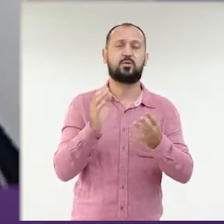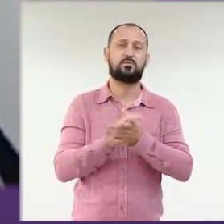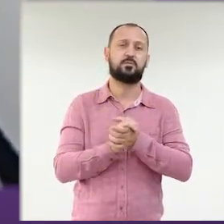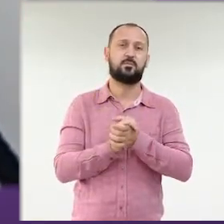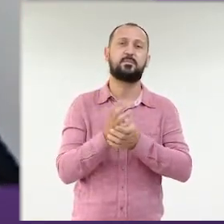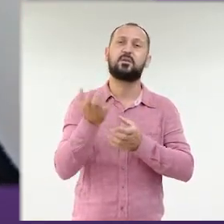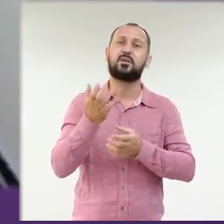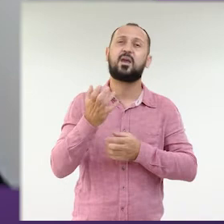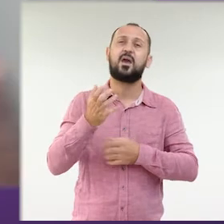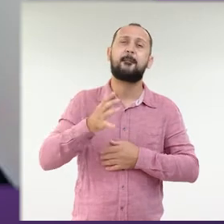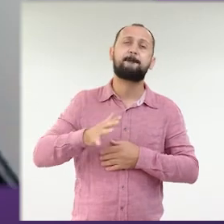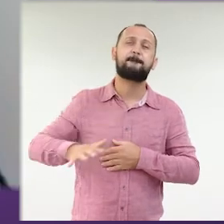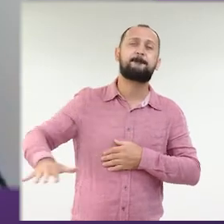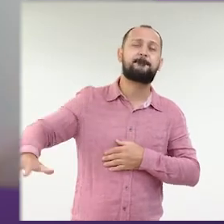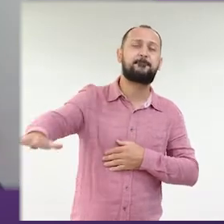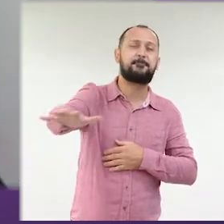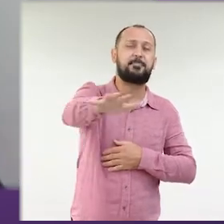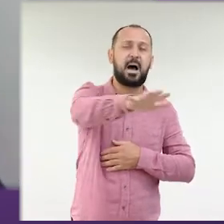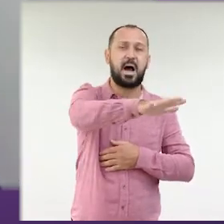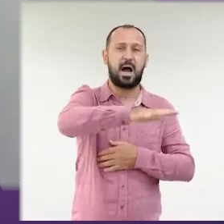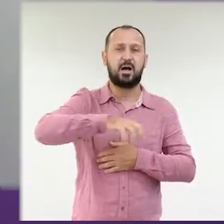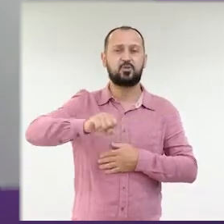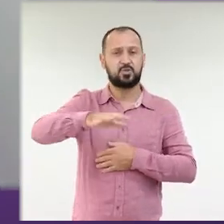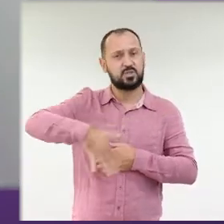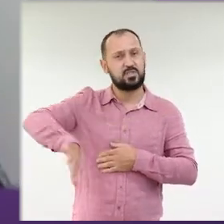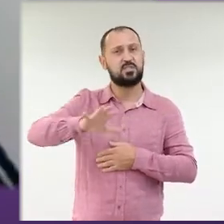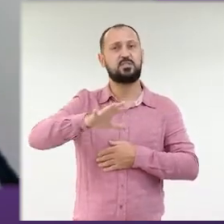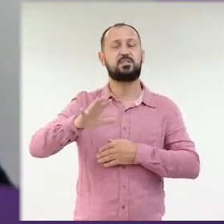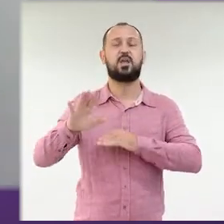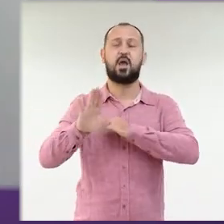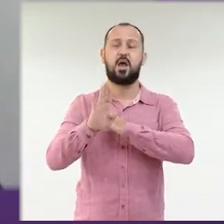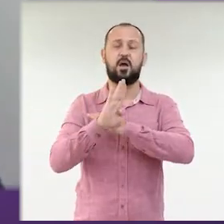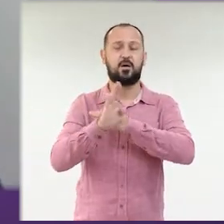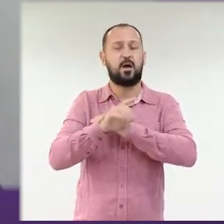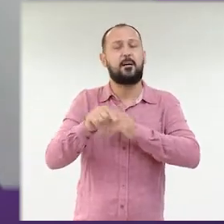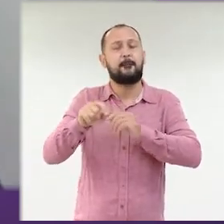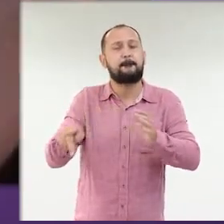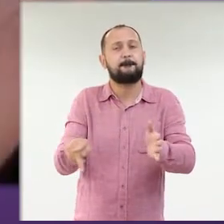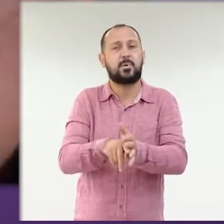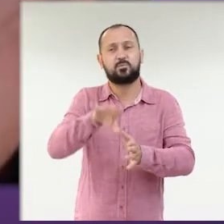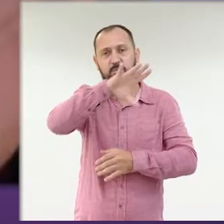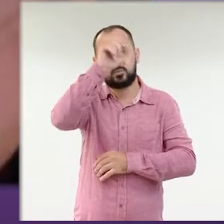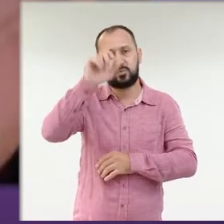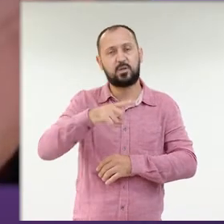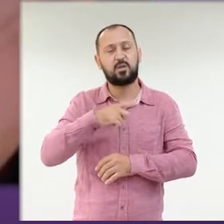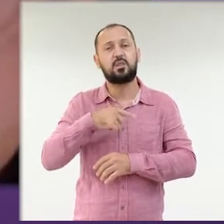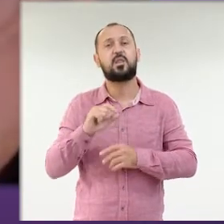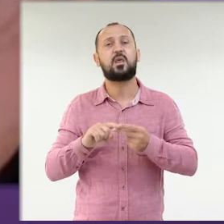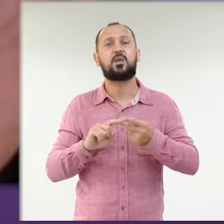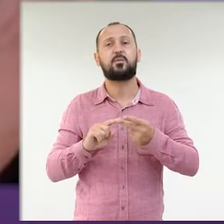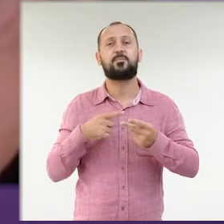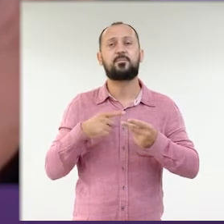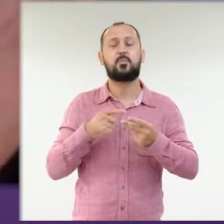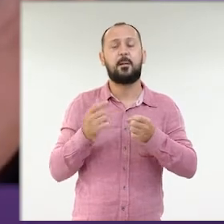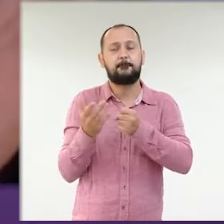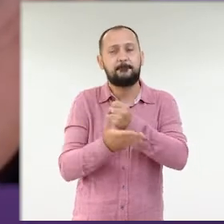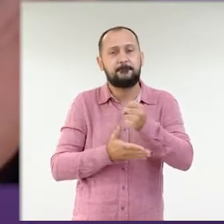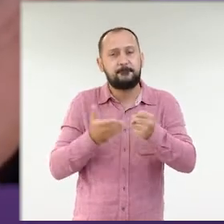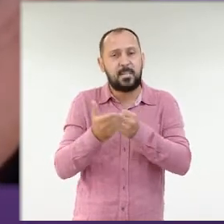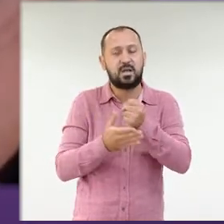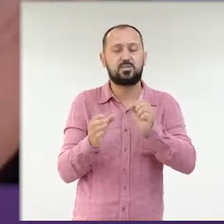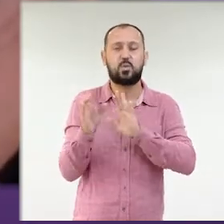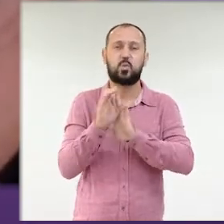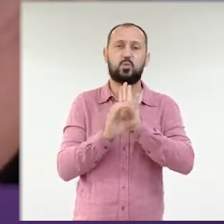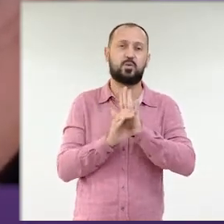diretores, mas também para toda a rede socioassistencial do estado de Mato Grosso do Sul, para que tenham minimamente